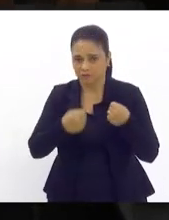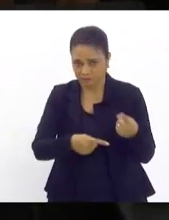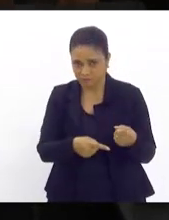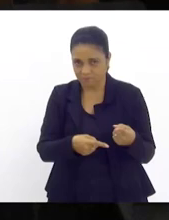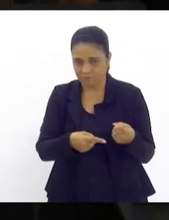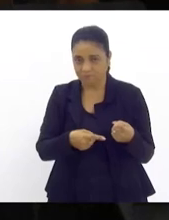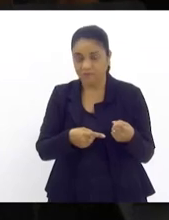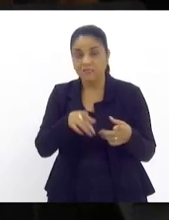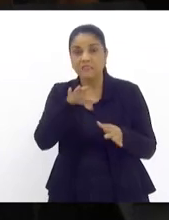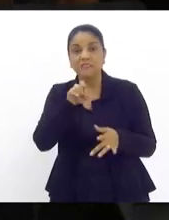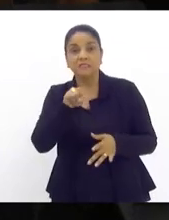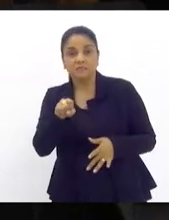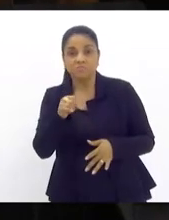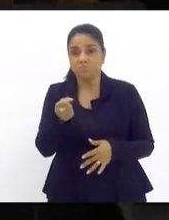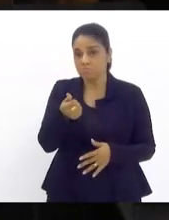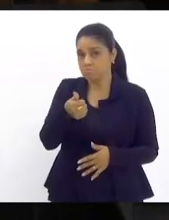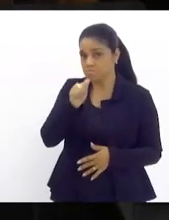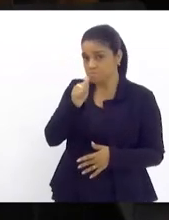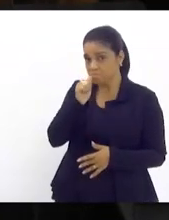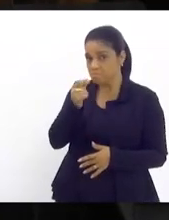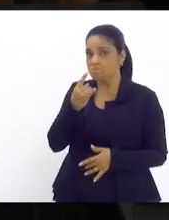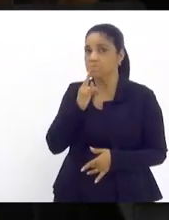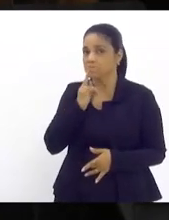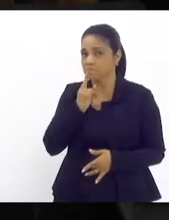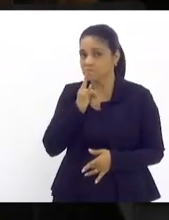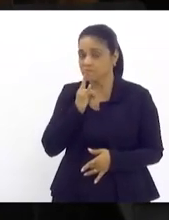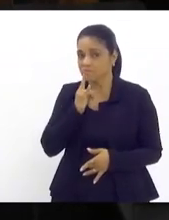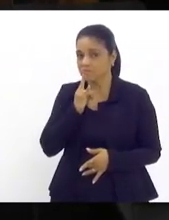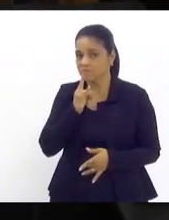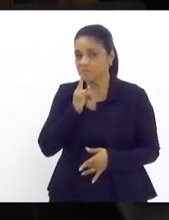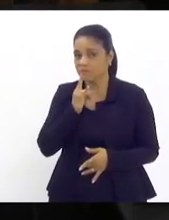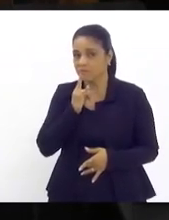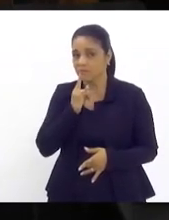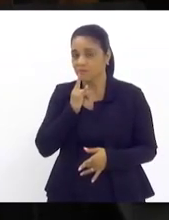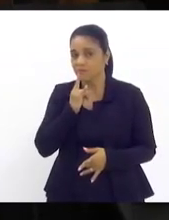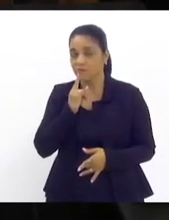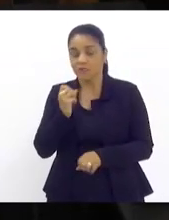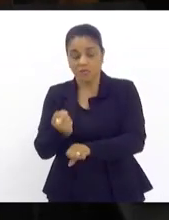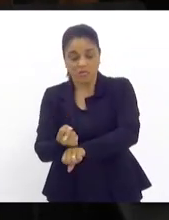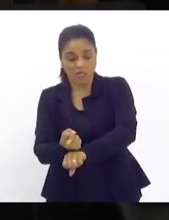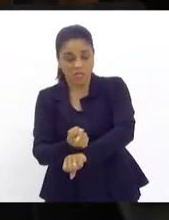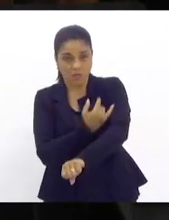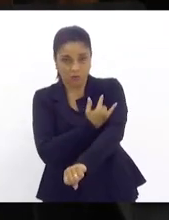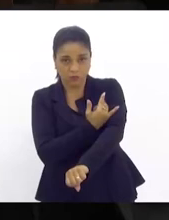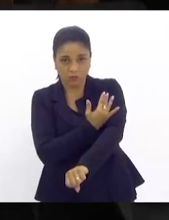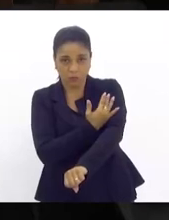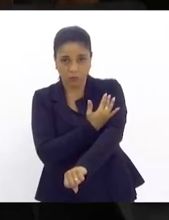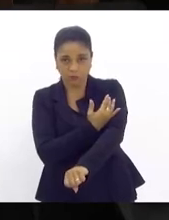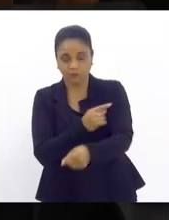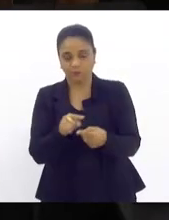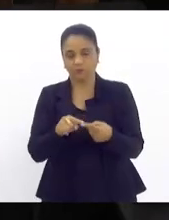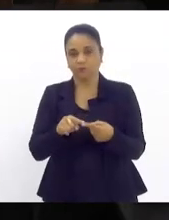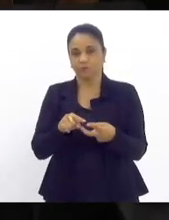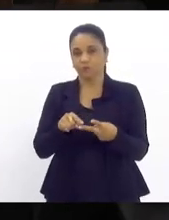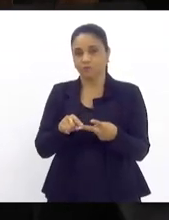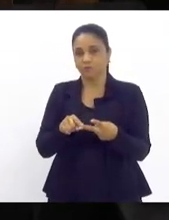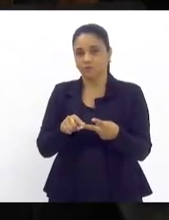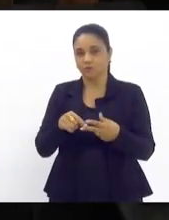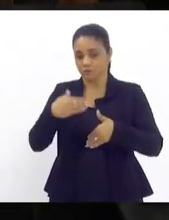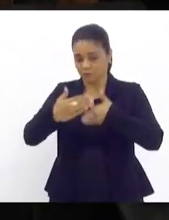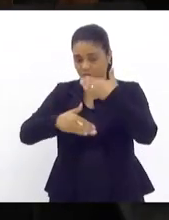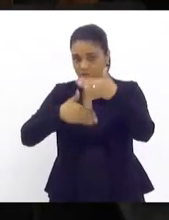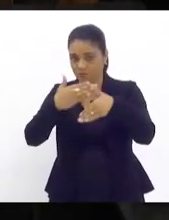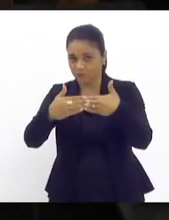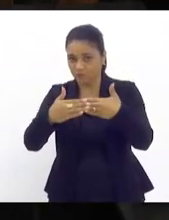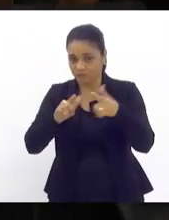você bebe, você mexe, no mínimo, na emoção, na volição